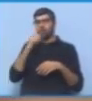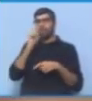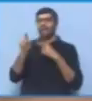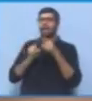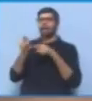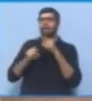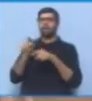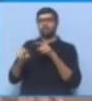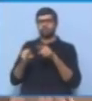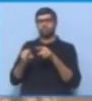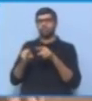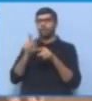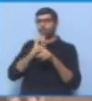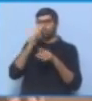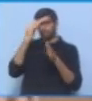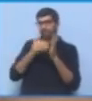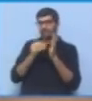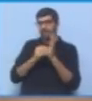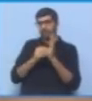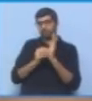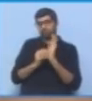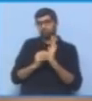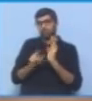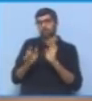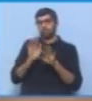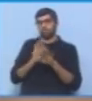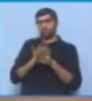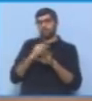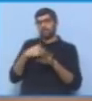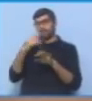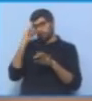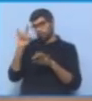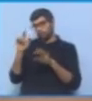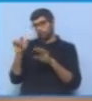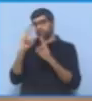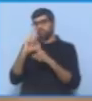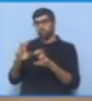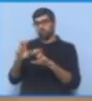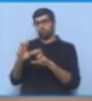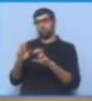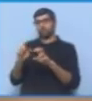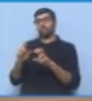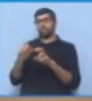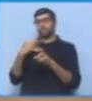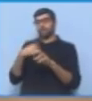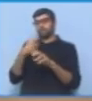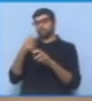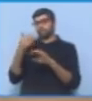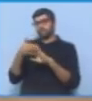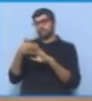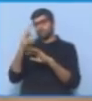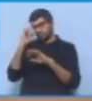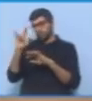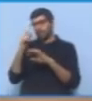acusam podem ter inventado um grande esquema. Porque para ser apanhado em adultério, e os exegetas estudam isso muito bem, para ser apanhado em adultério era preciso